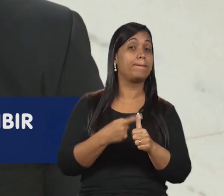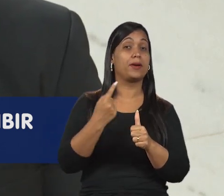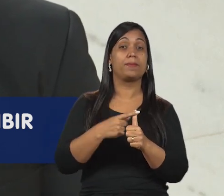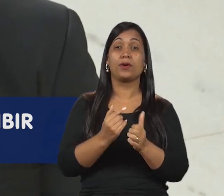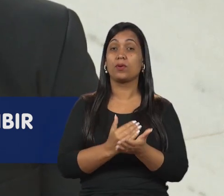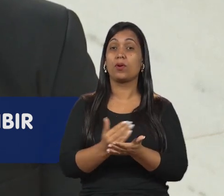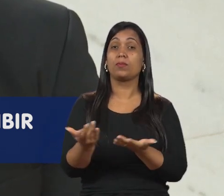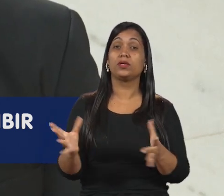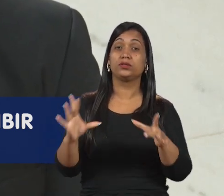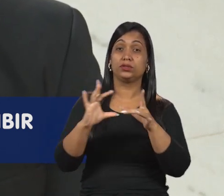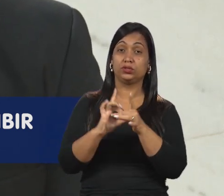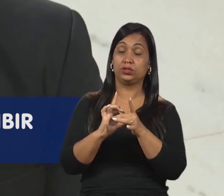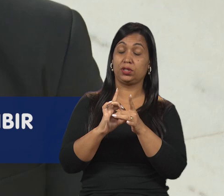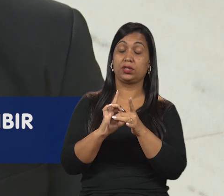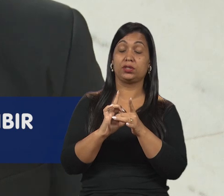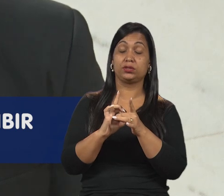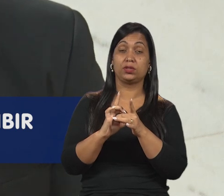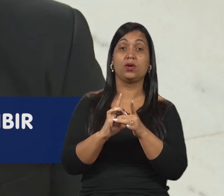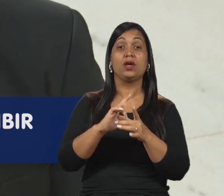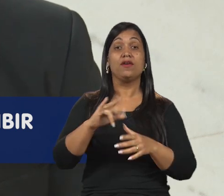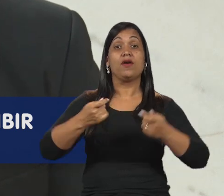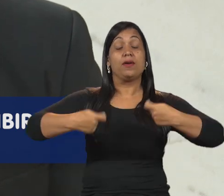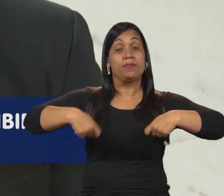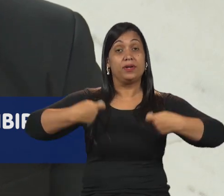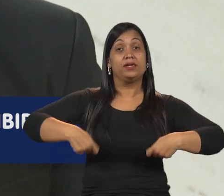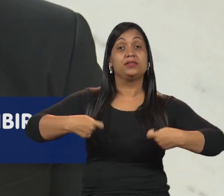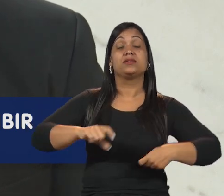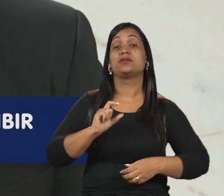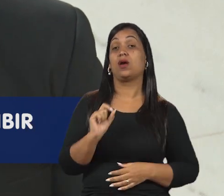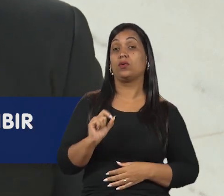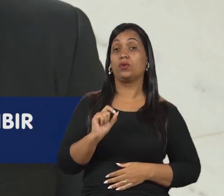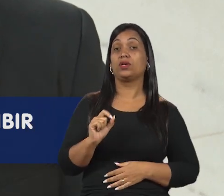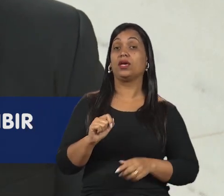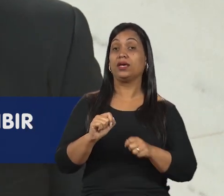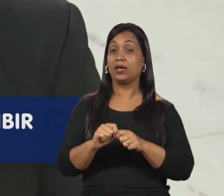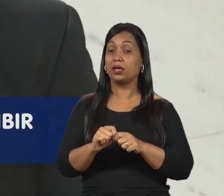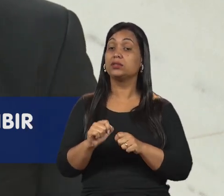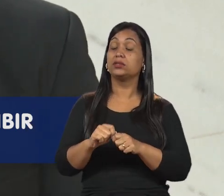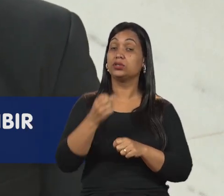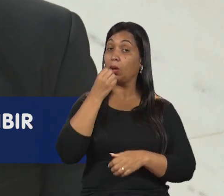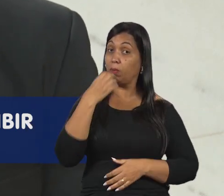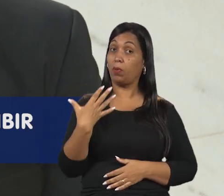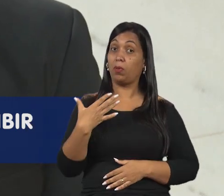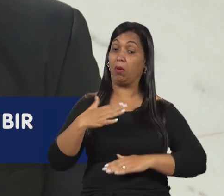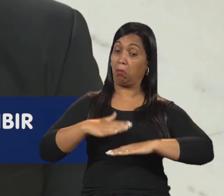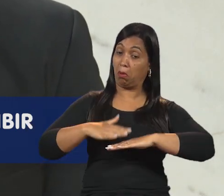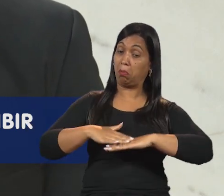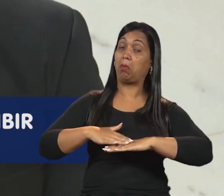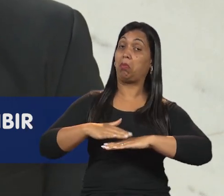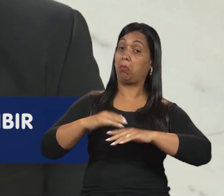passo de integração. A gente vai precisar com que ela se faça valer na prática,